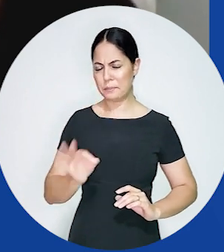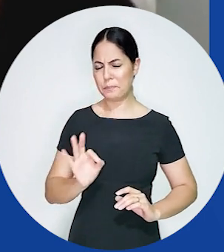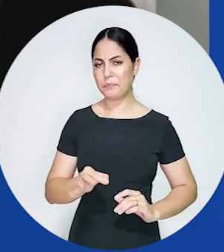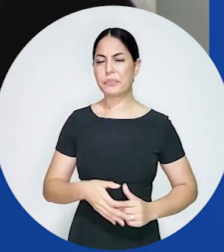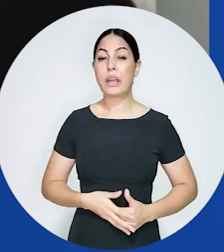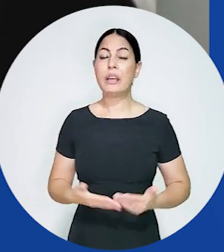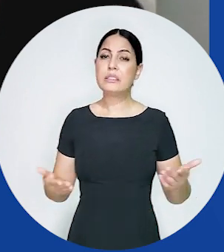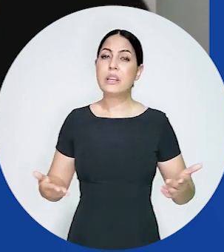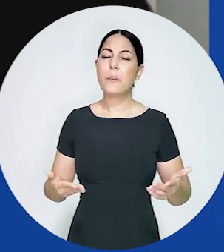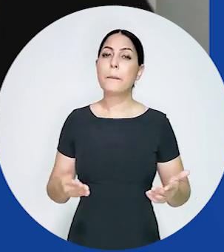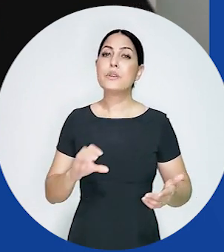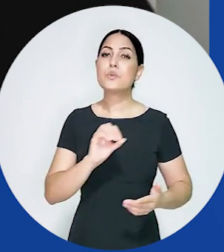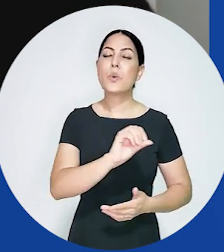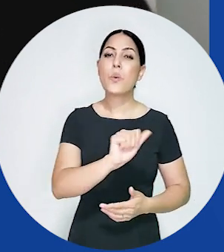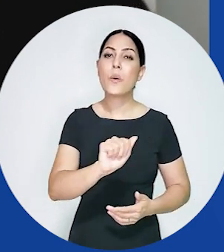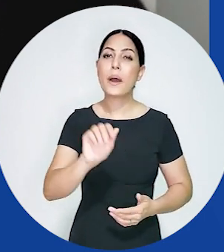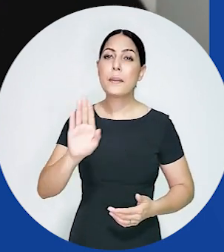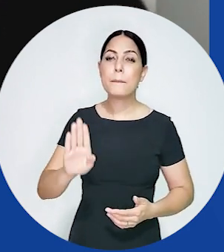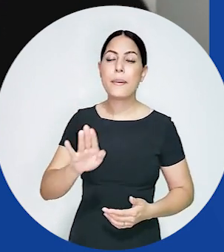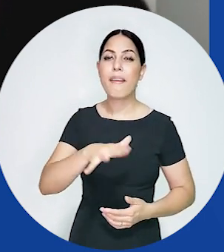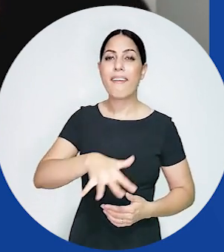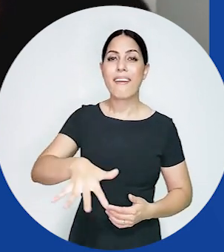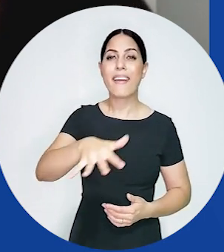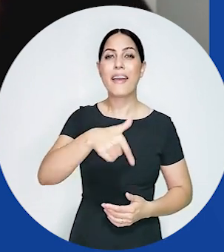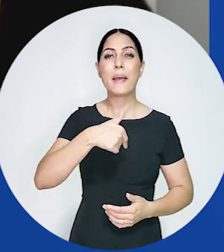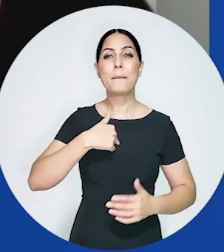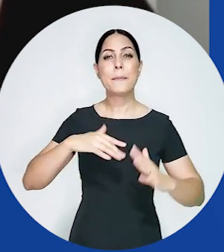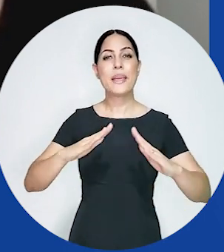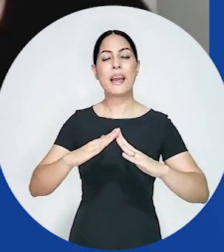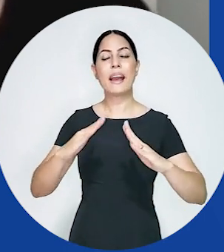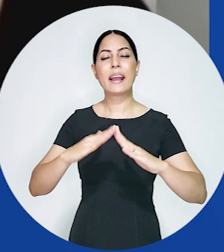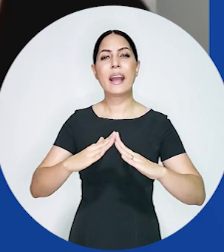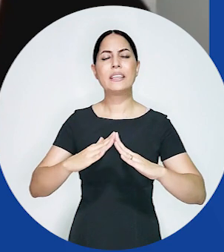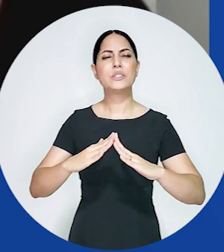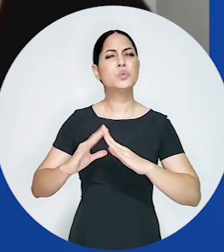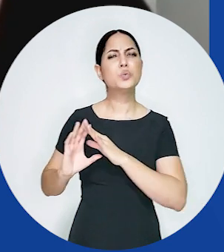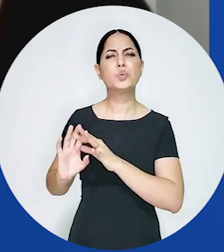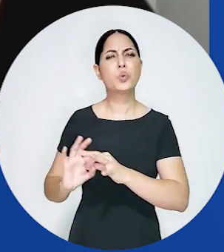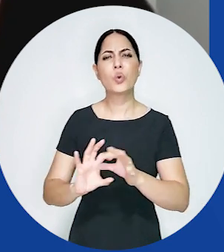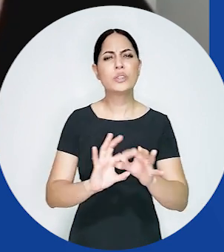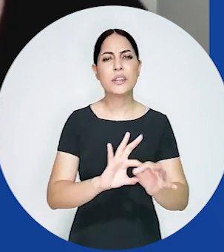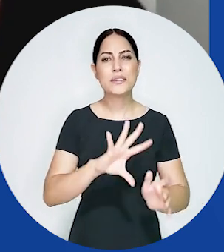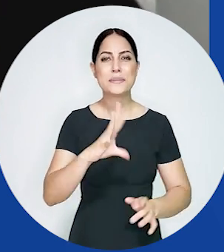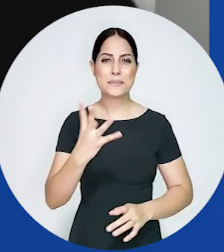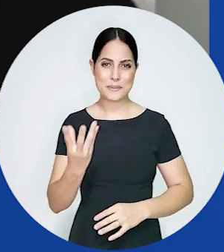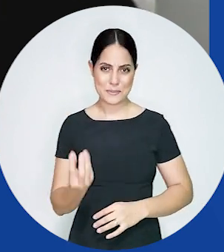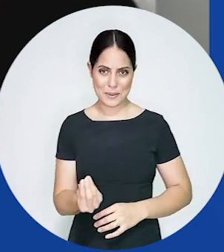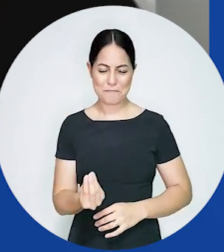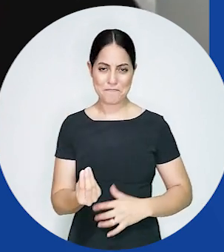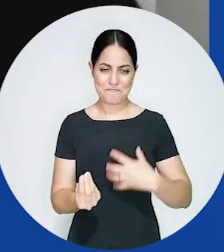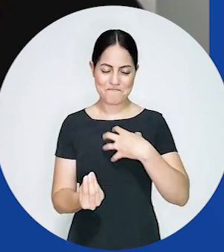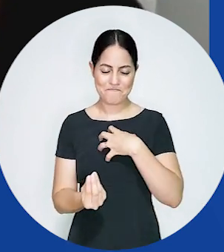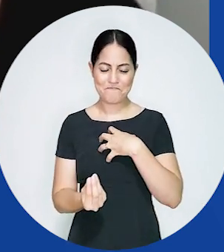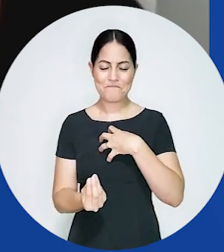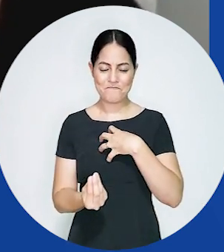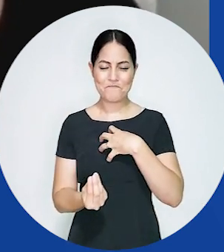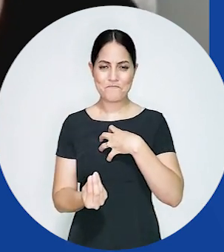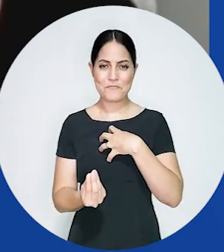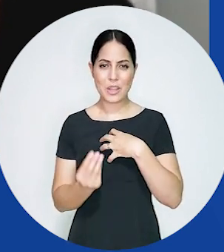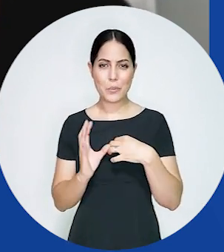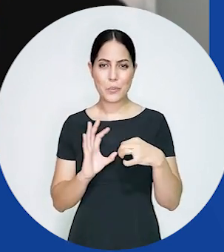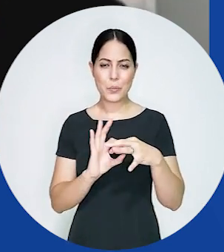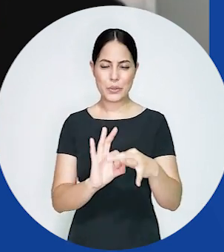dos Advogados é quase a minha casa num sentido de aconchego espiritual, de